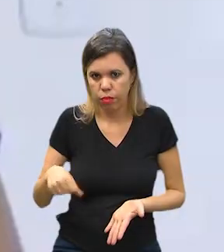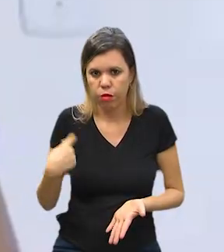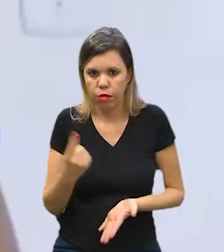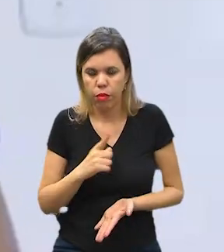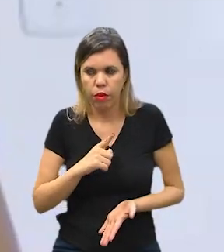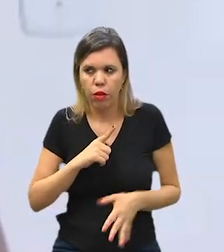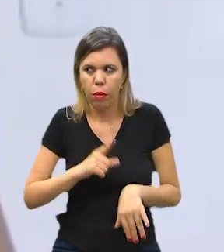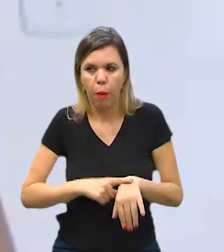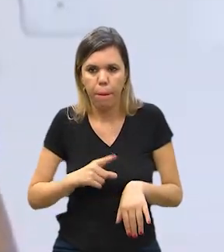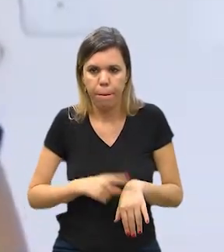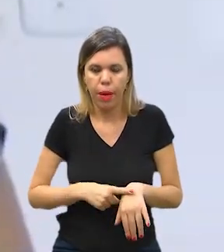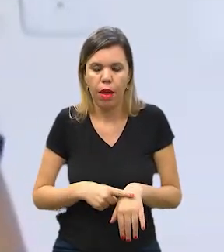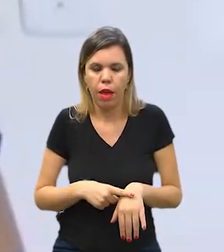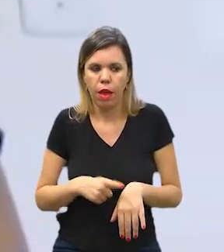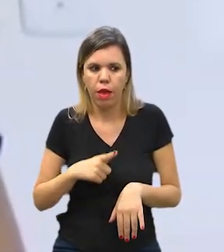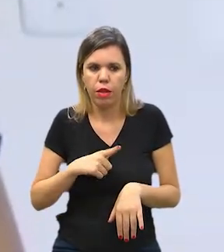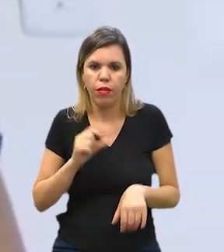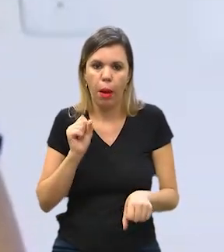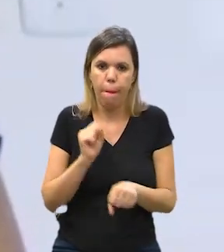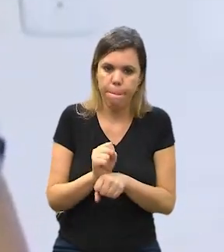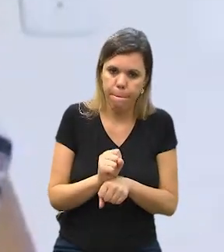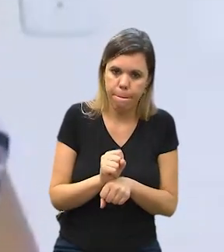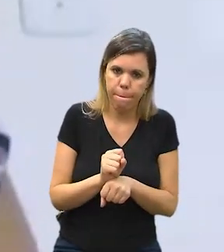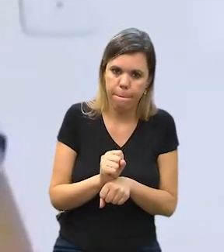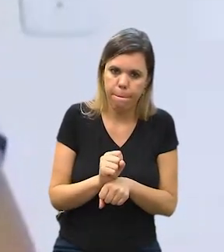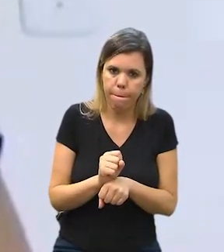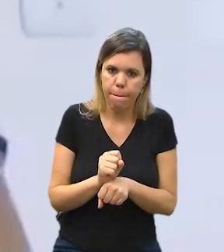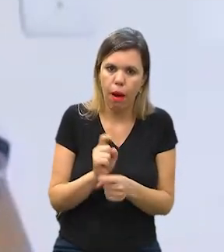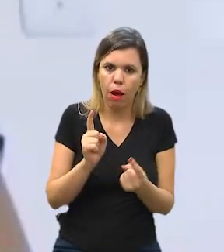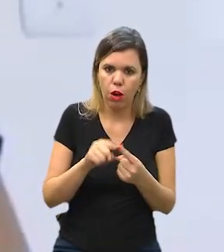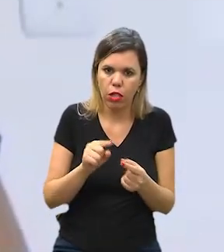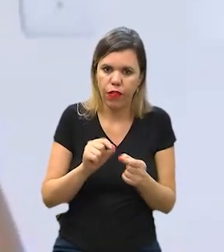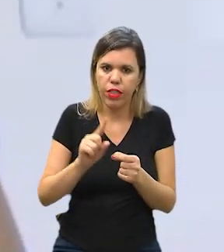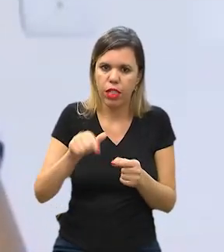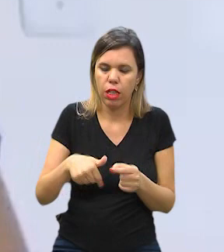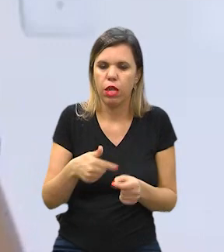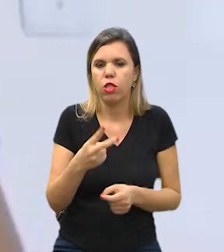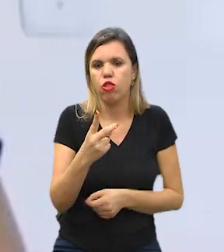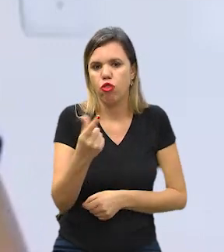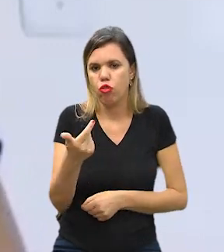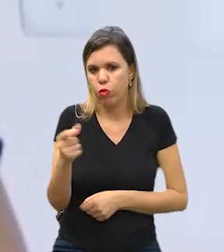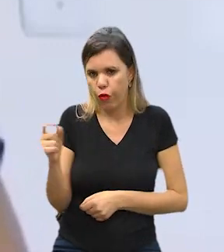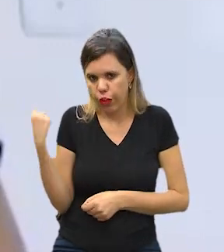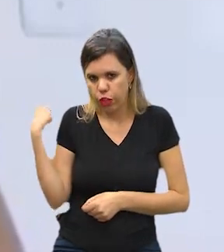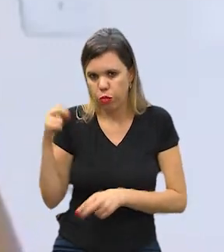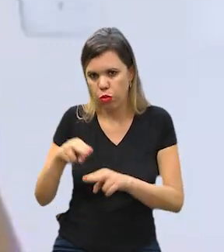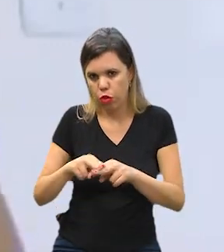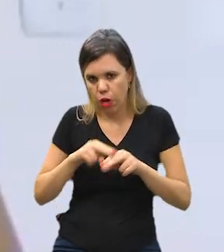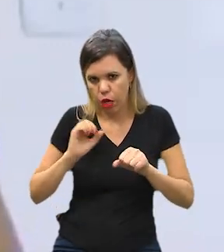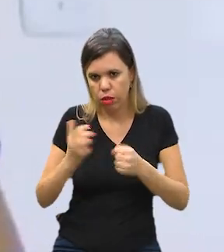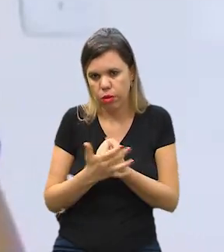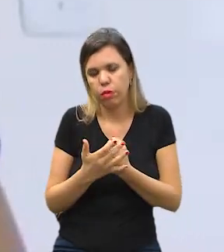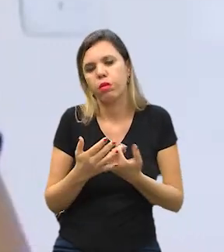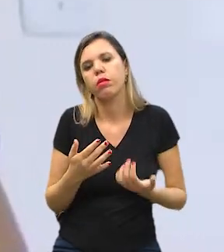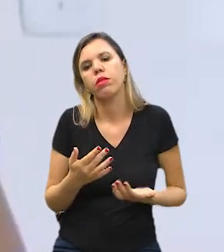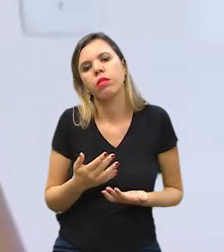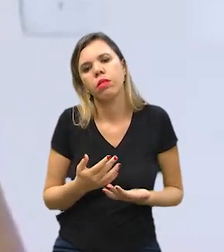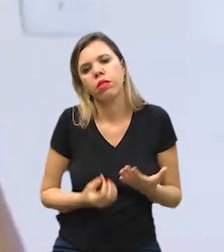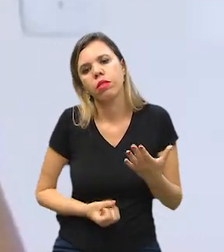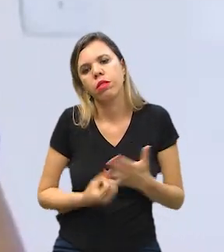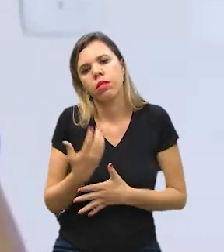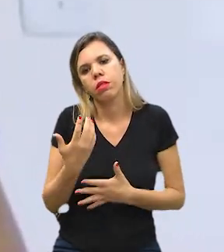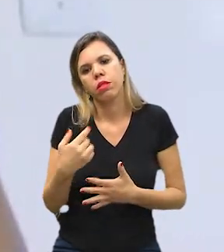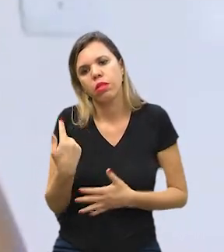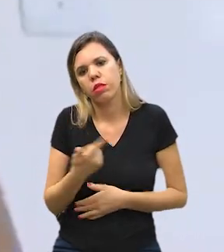isso? Exatamente. A gente teve um momento que a gente teve que adiar, a nossa intenção era fazer isso em 2020, por conta